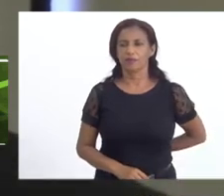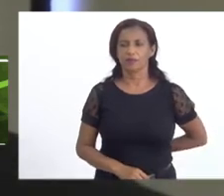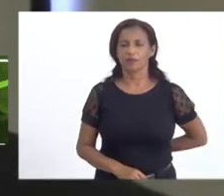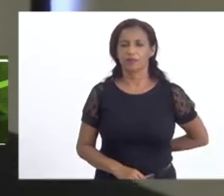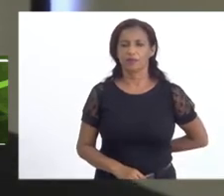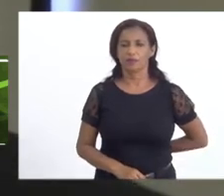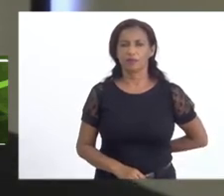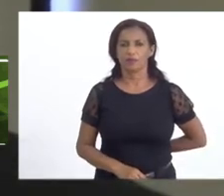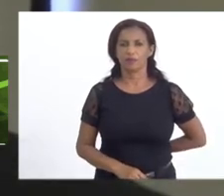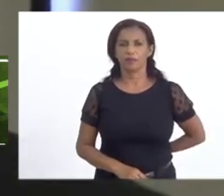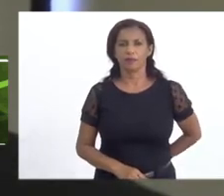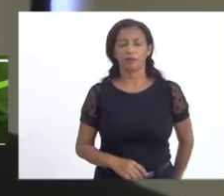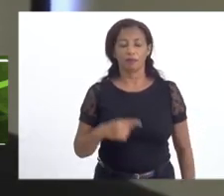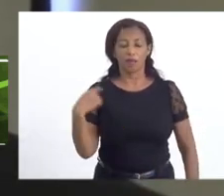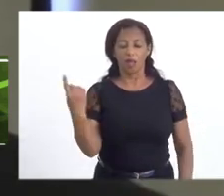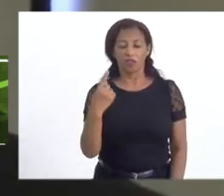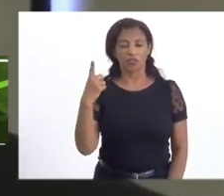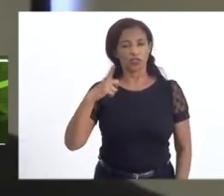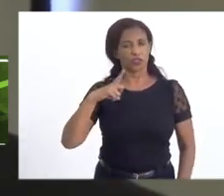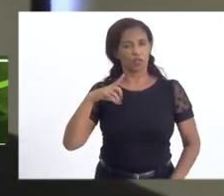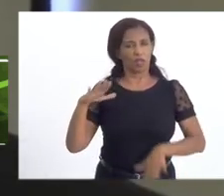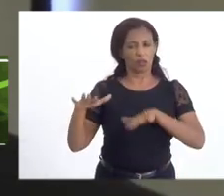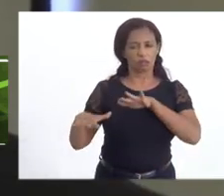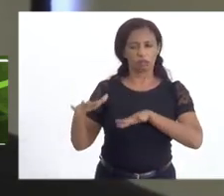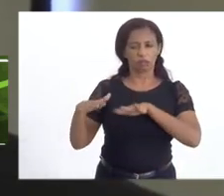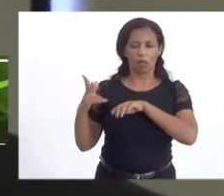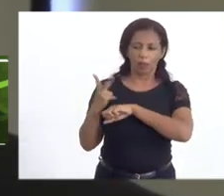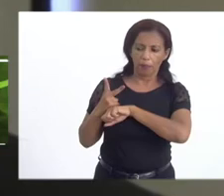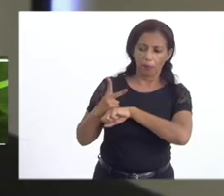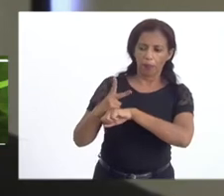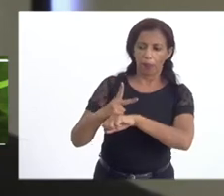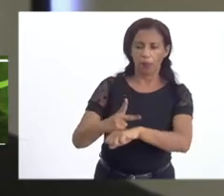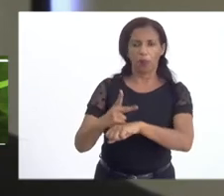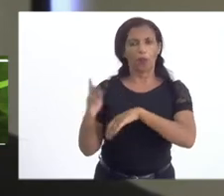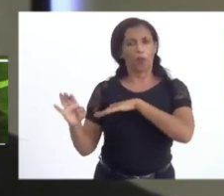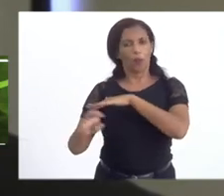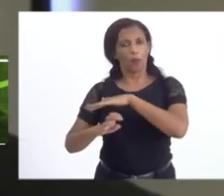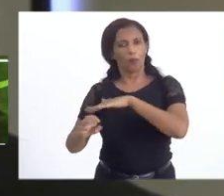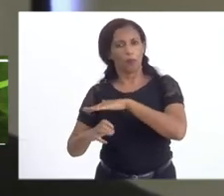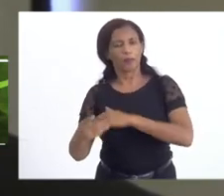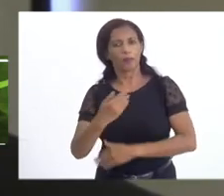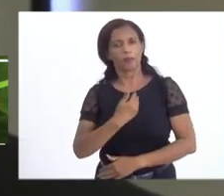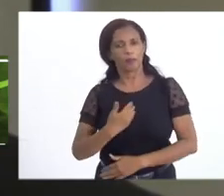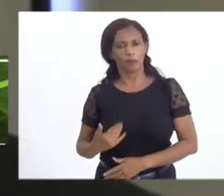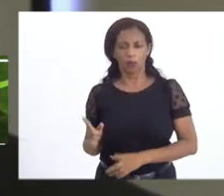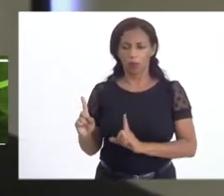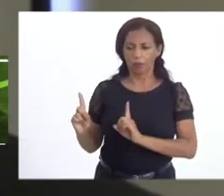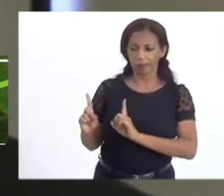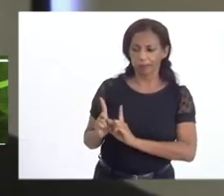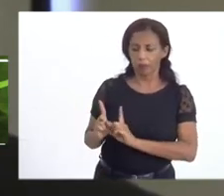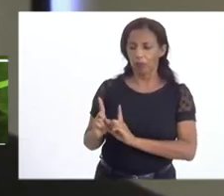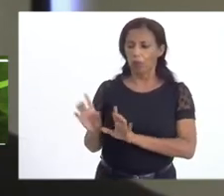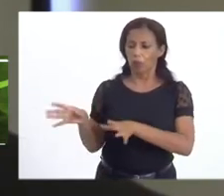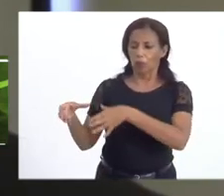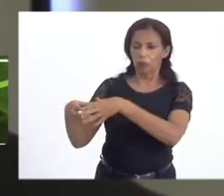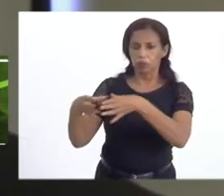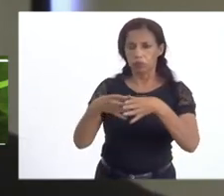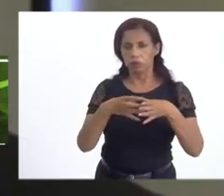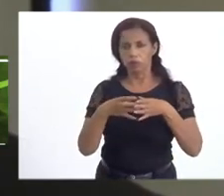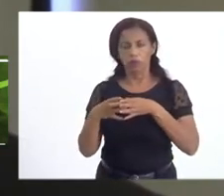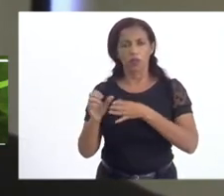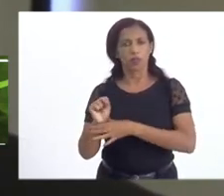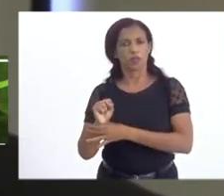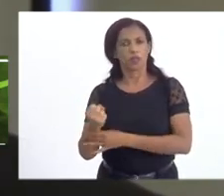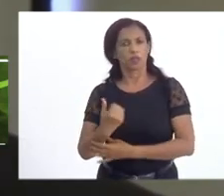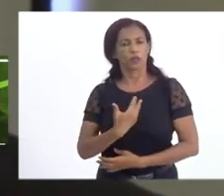Então, a gente tem uma aproximação, né, vem buscando sempre, né, como empresa pública, buscando aproximação com os órgãos de